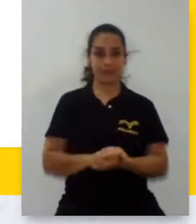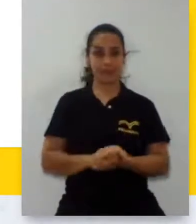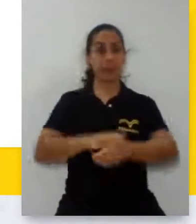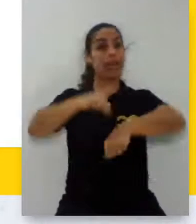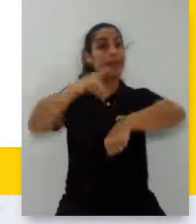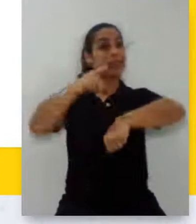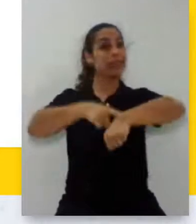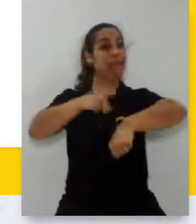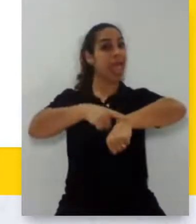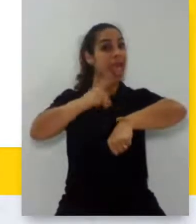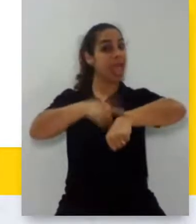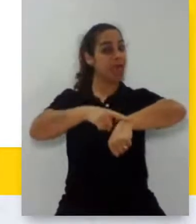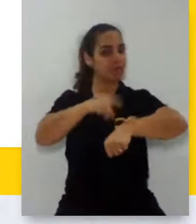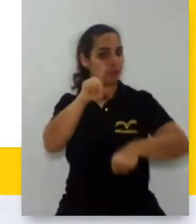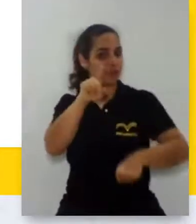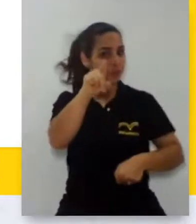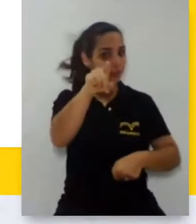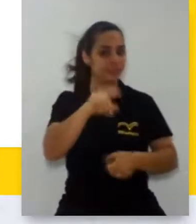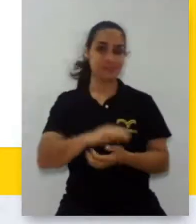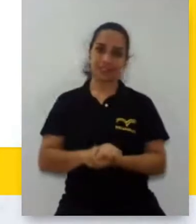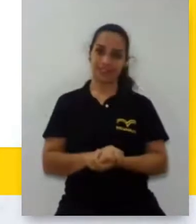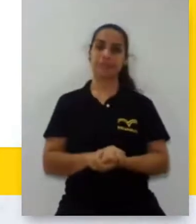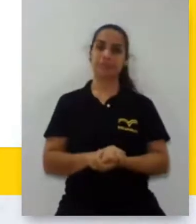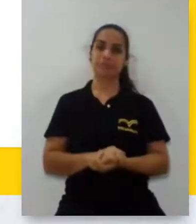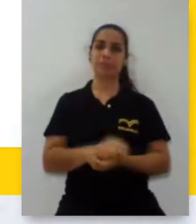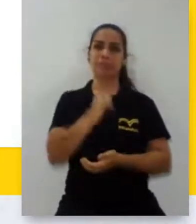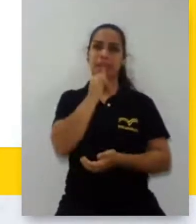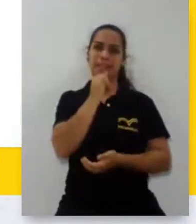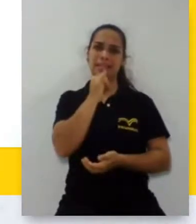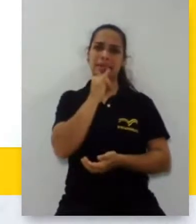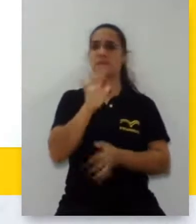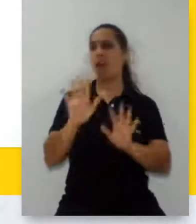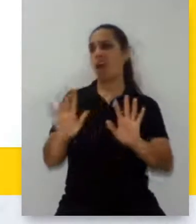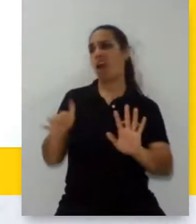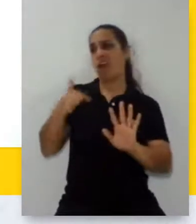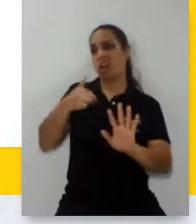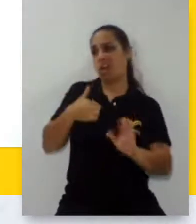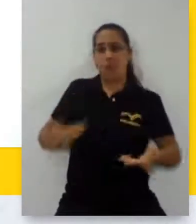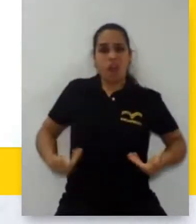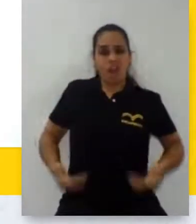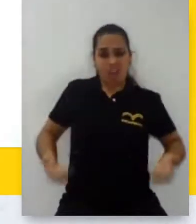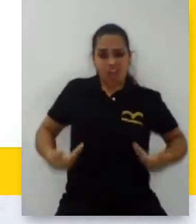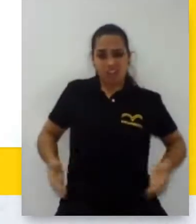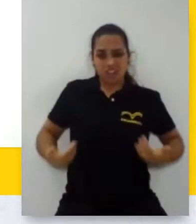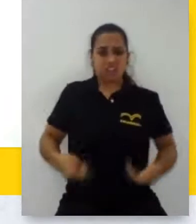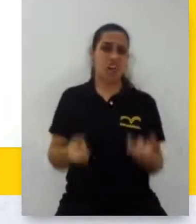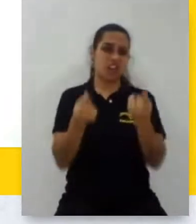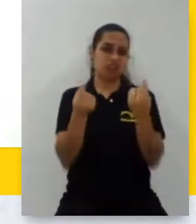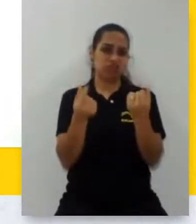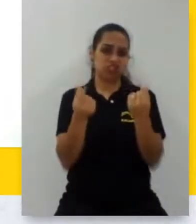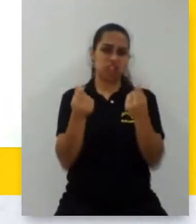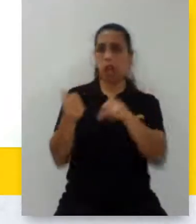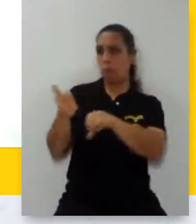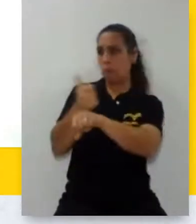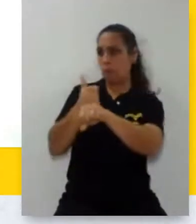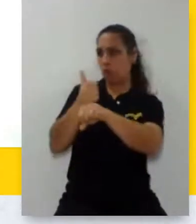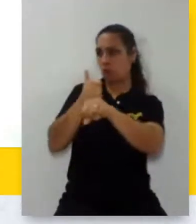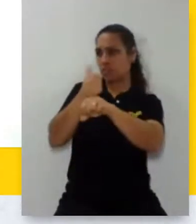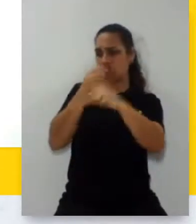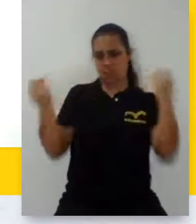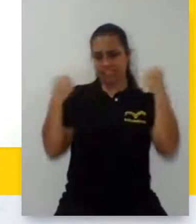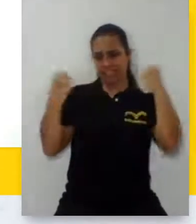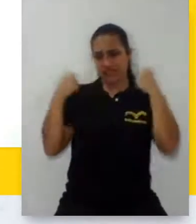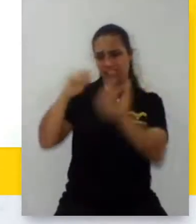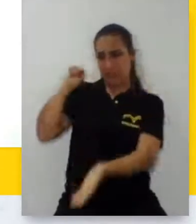dinheiro com exercício, não quero pagar um profissional. Não. Nós gastamos dinheiro com tanta coisa, gastamos dinheiro com tantas outras coisas, né,